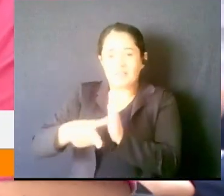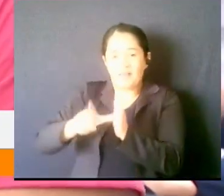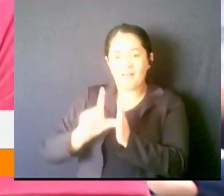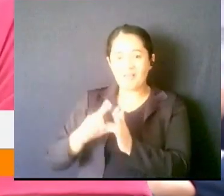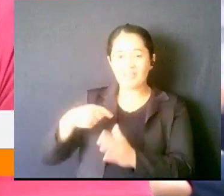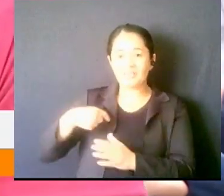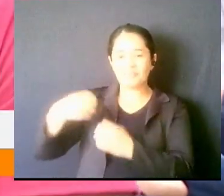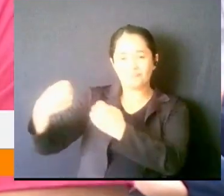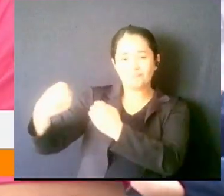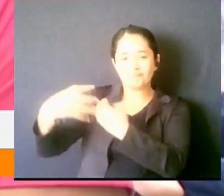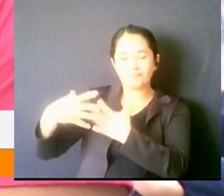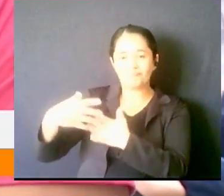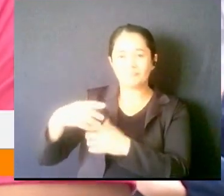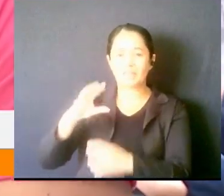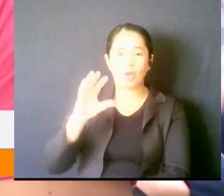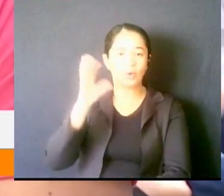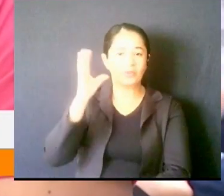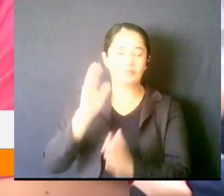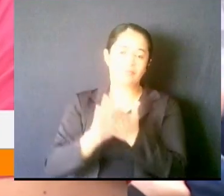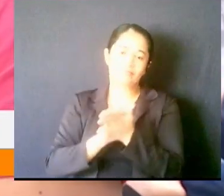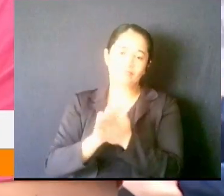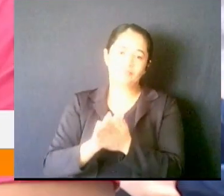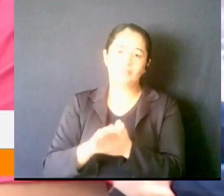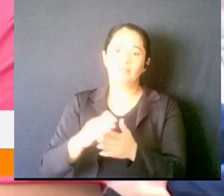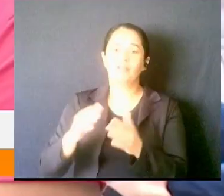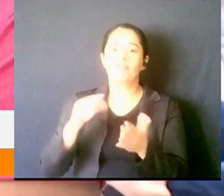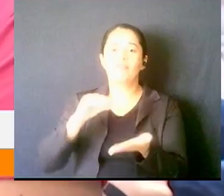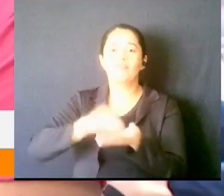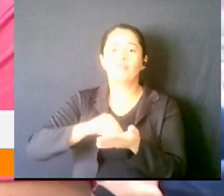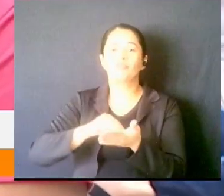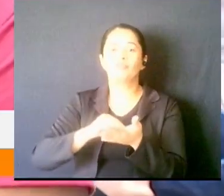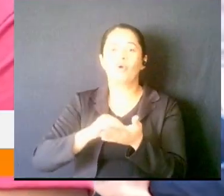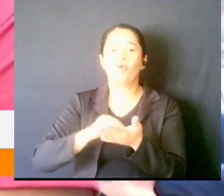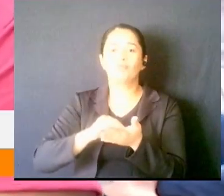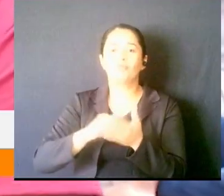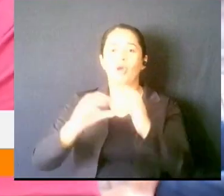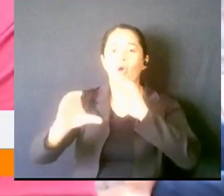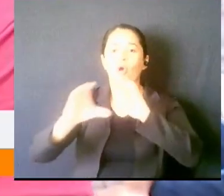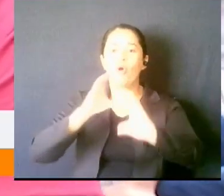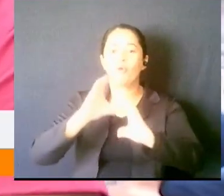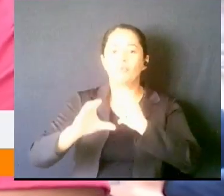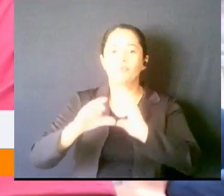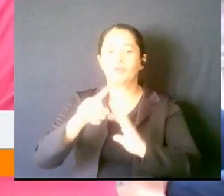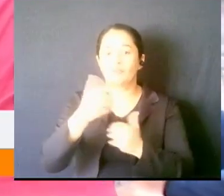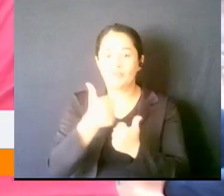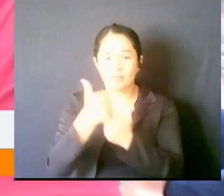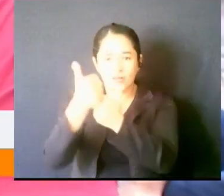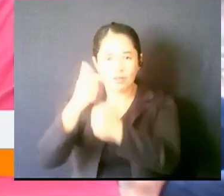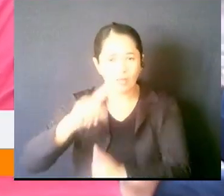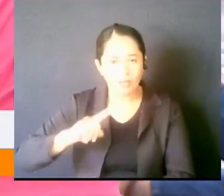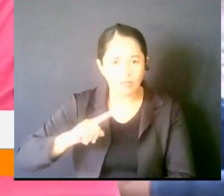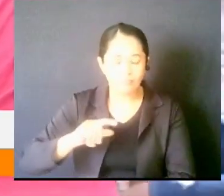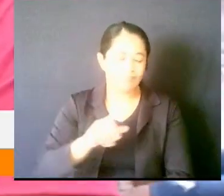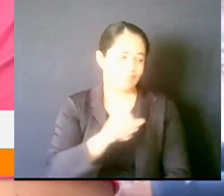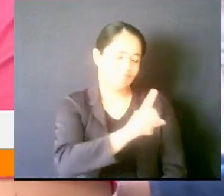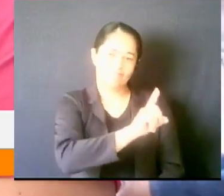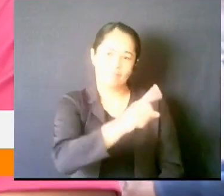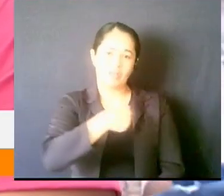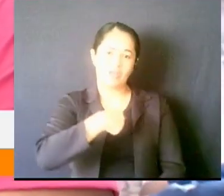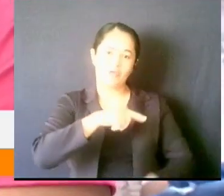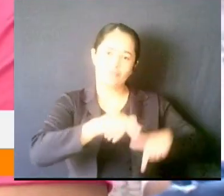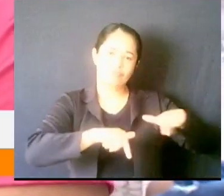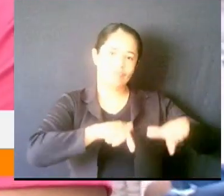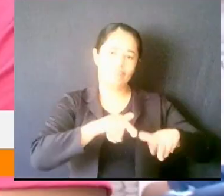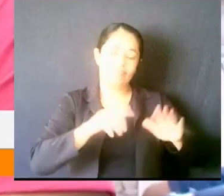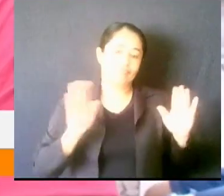falta de comunicação mesmo. E aí você teve um círculo de apoio? Não. Estava trabalhando já, então foi bem fácil para mim que eu me